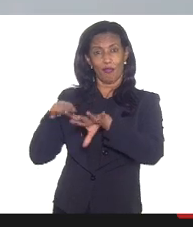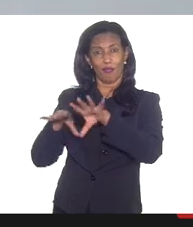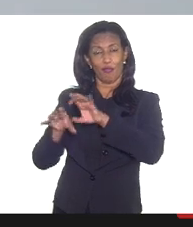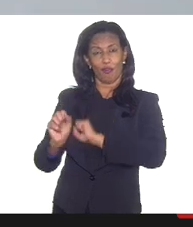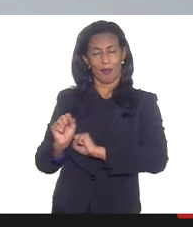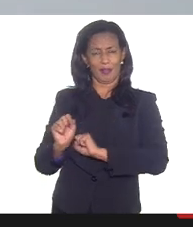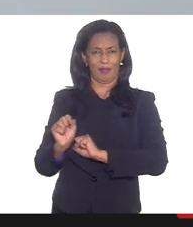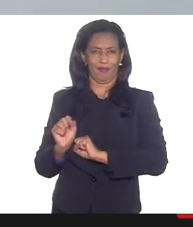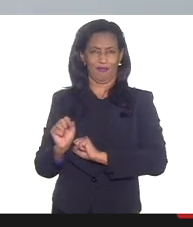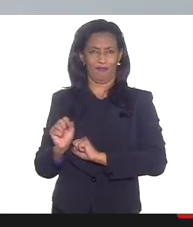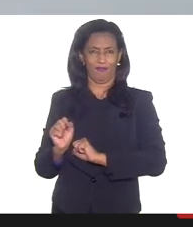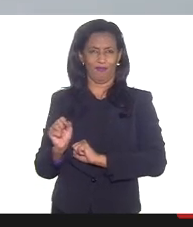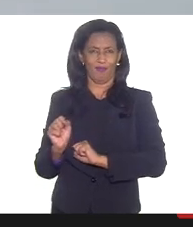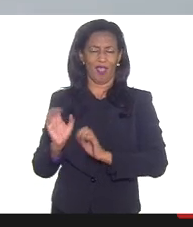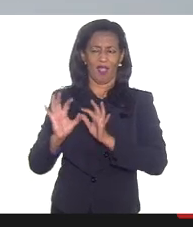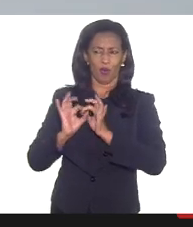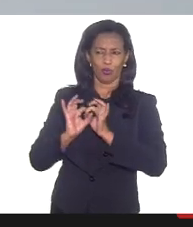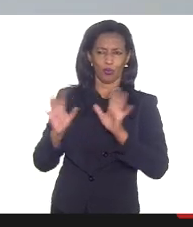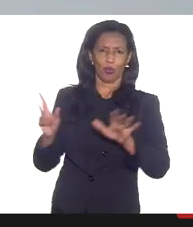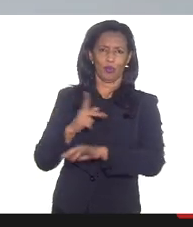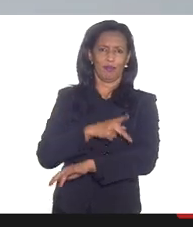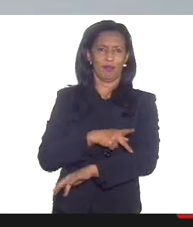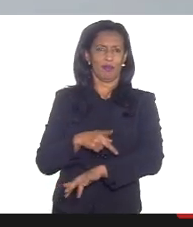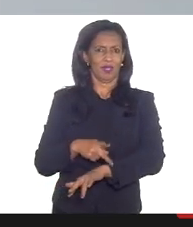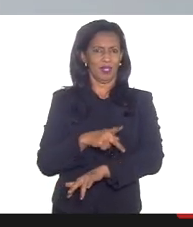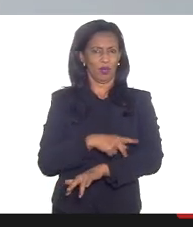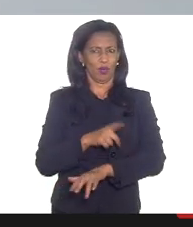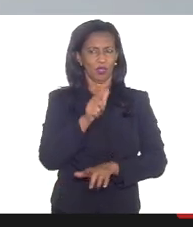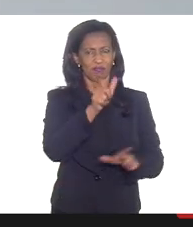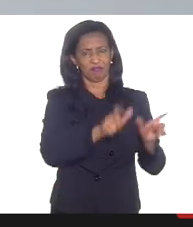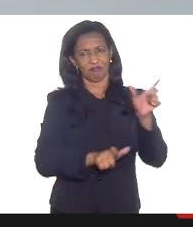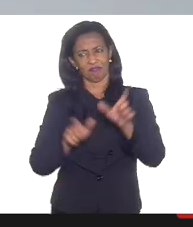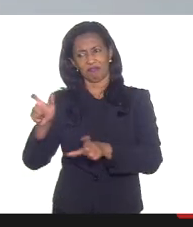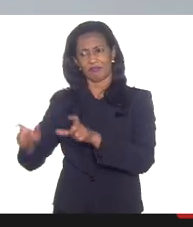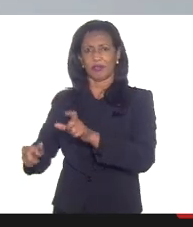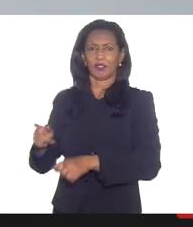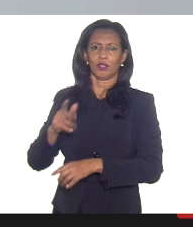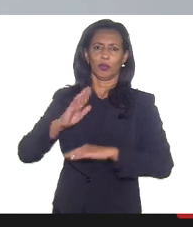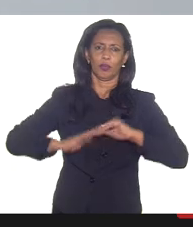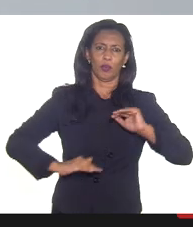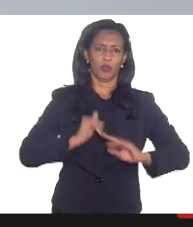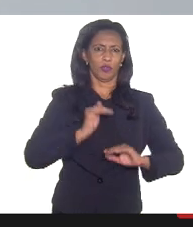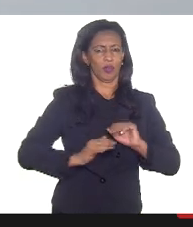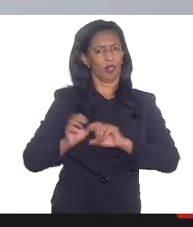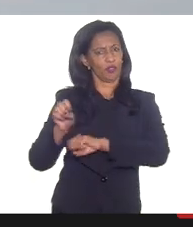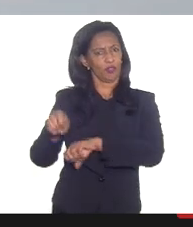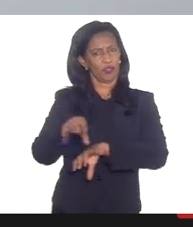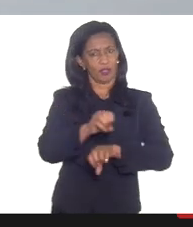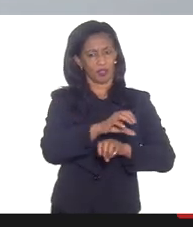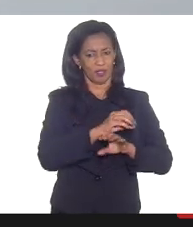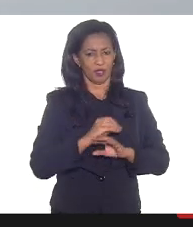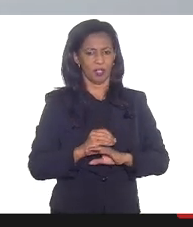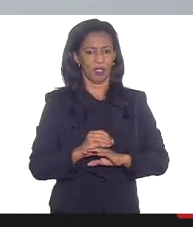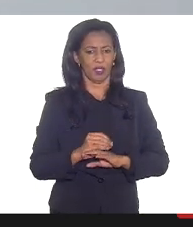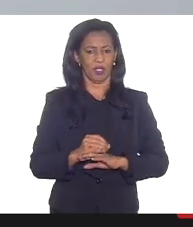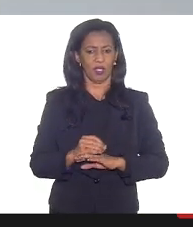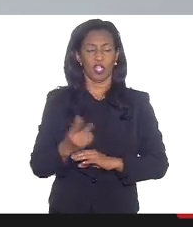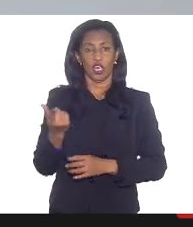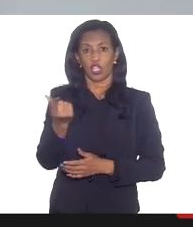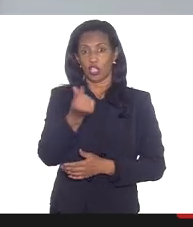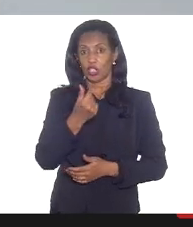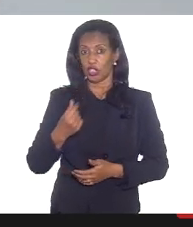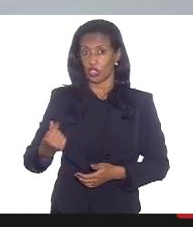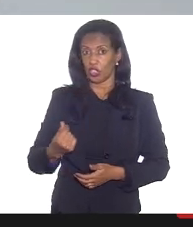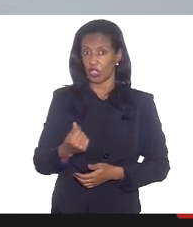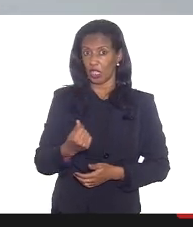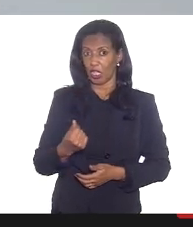de origem, autonomia pedagógica para os professores e professores, profissionais de educação, dinheiro público para a educação